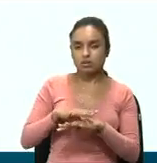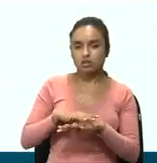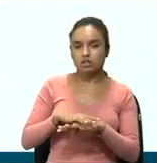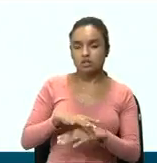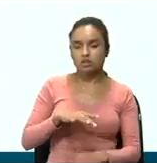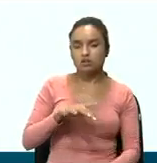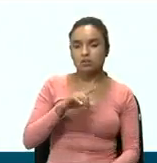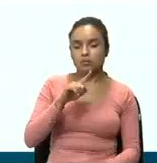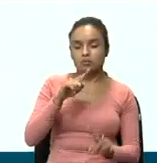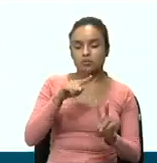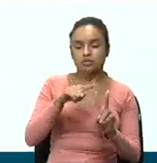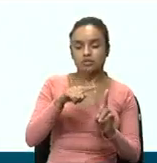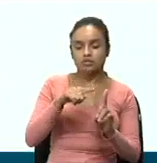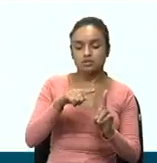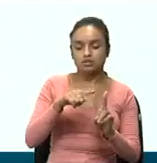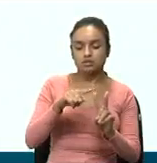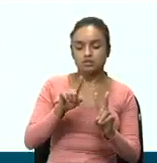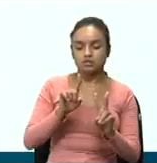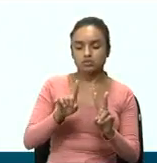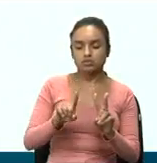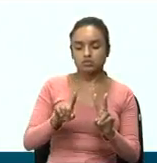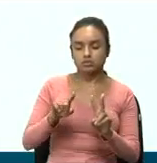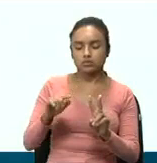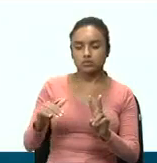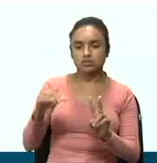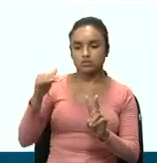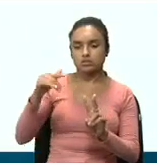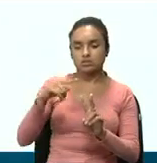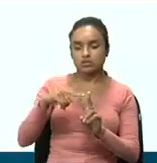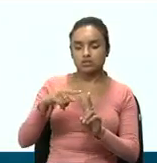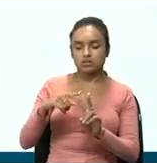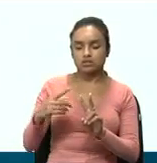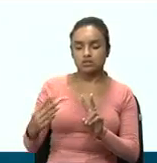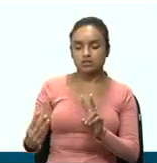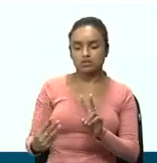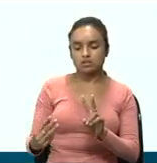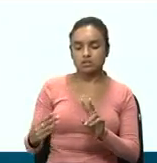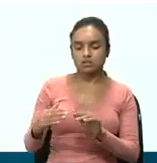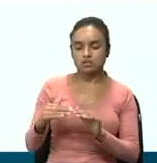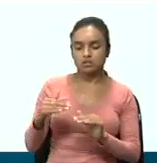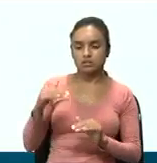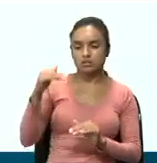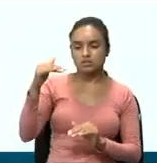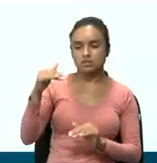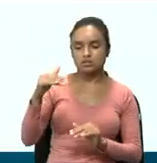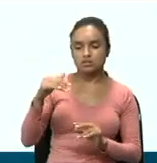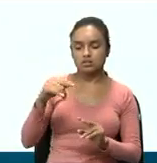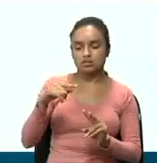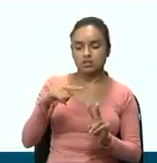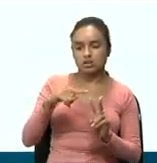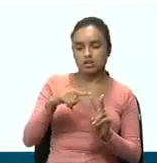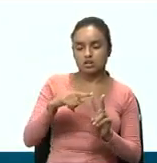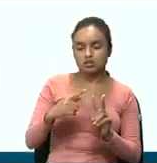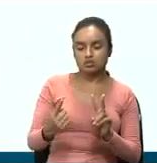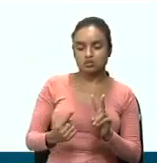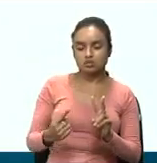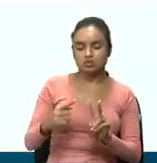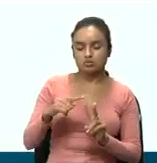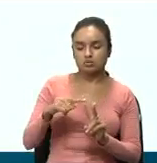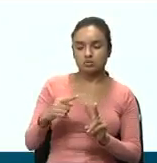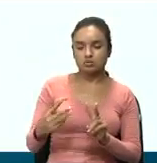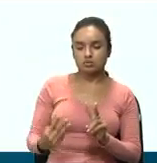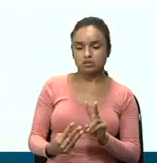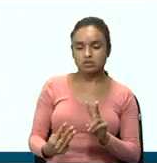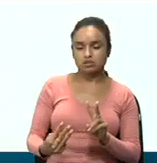1 sobre raiz de 2, ela é maior que a raiz de 1 sobre raiz de 3. Tá? Essa é uma